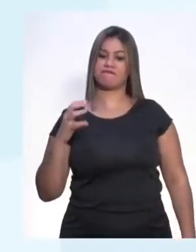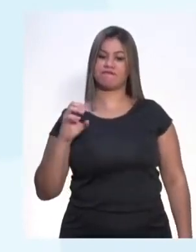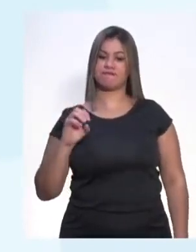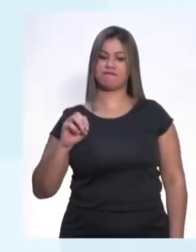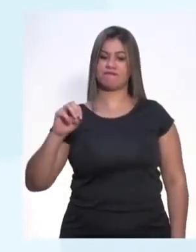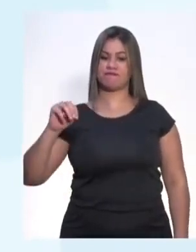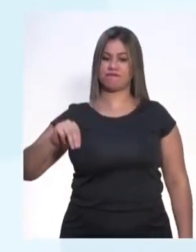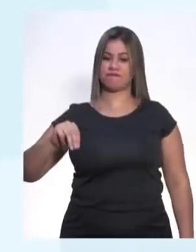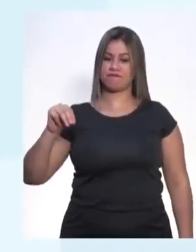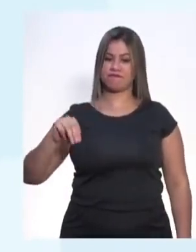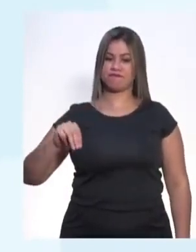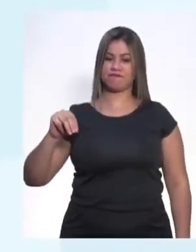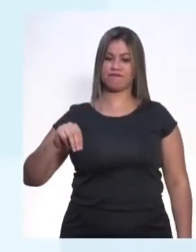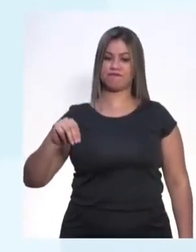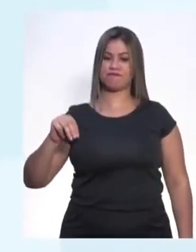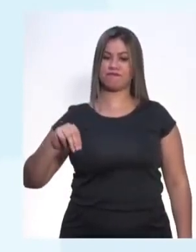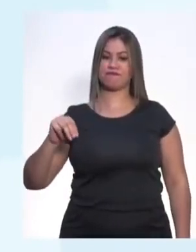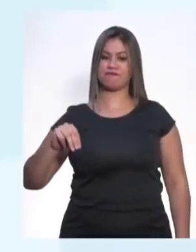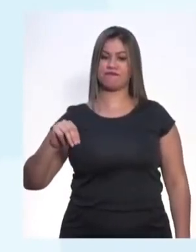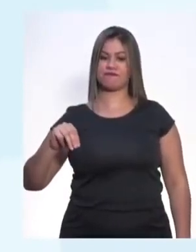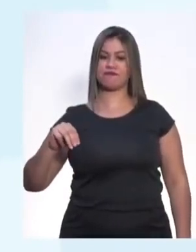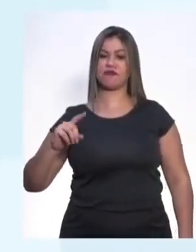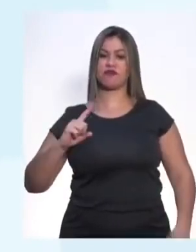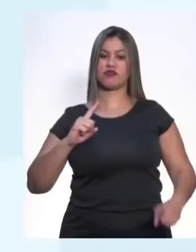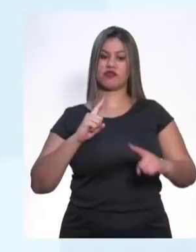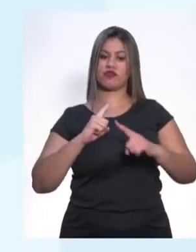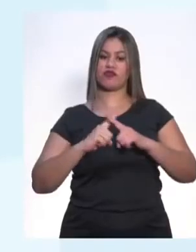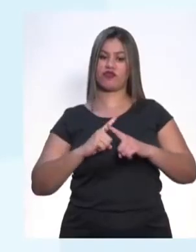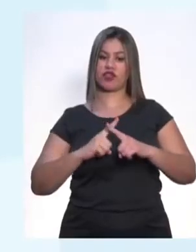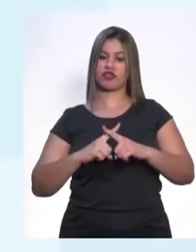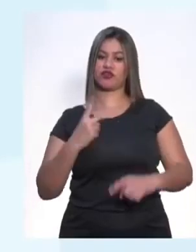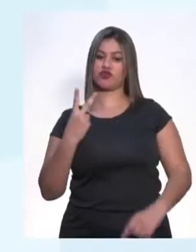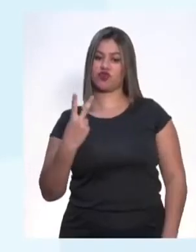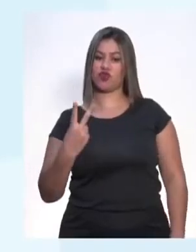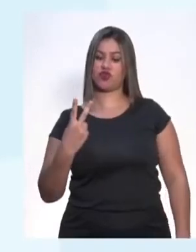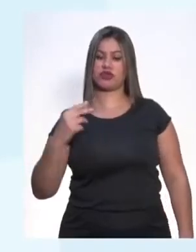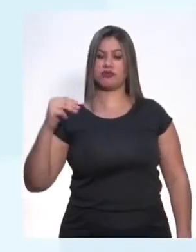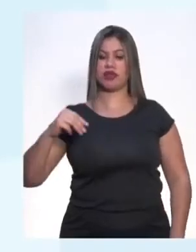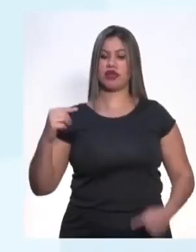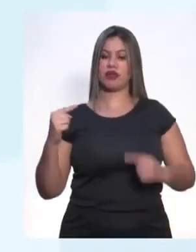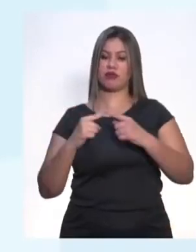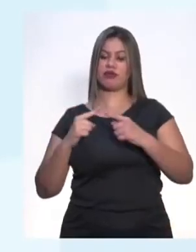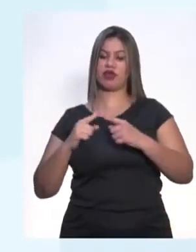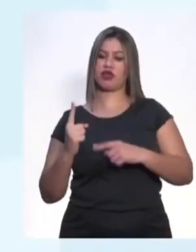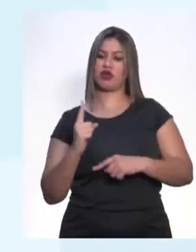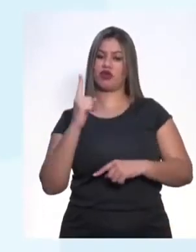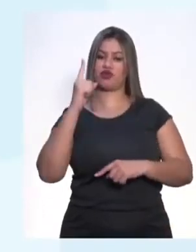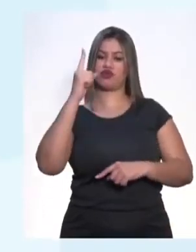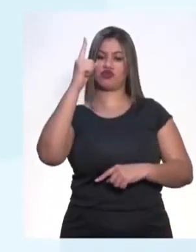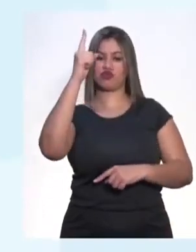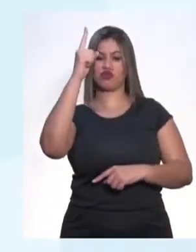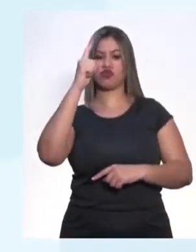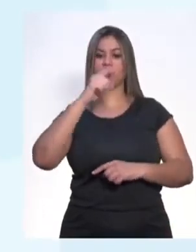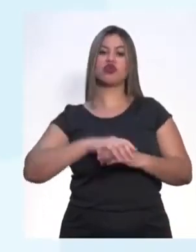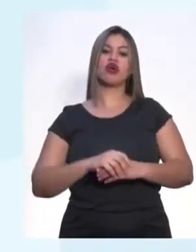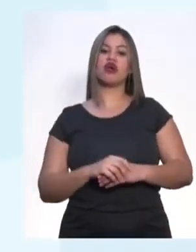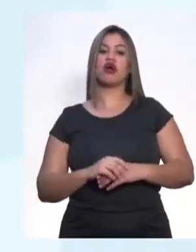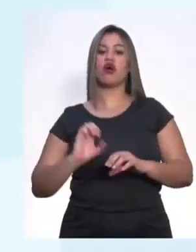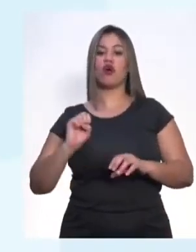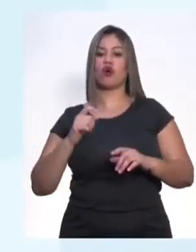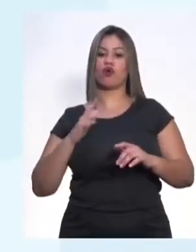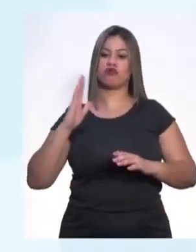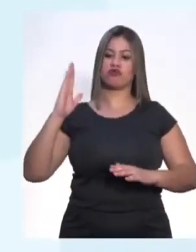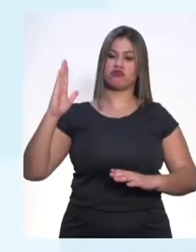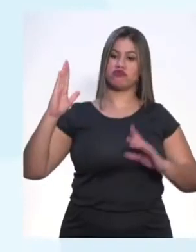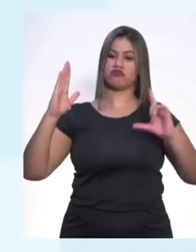40 metros que a gente tem de base, vezes 2 metros que a gente tem de altura, ou lado vezes lado, ou lado